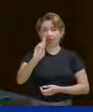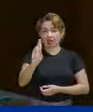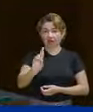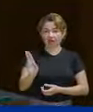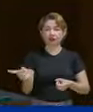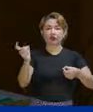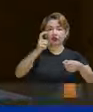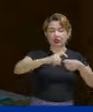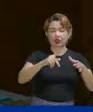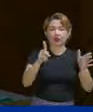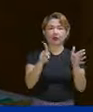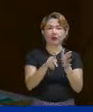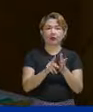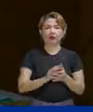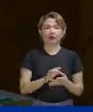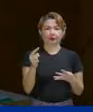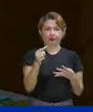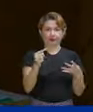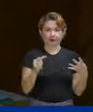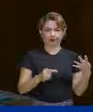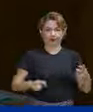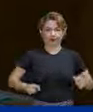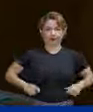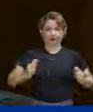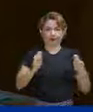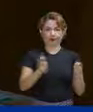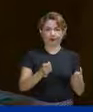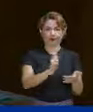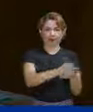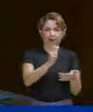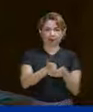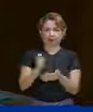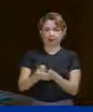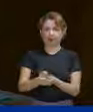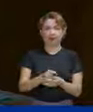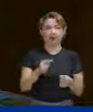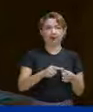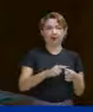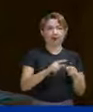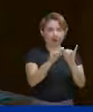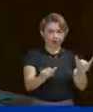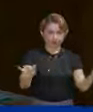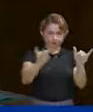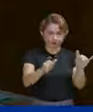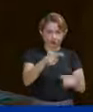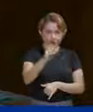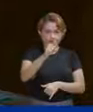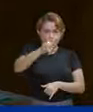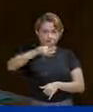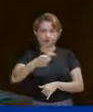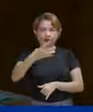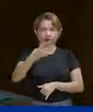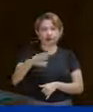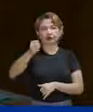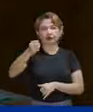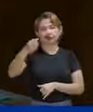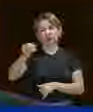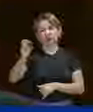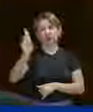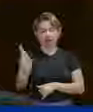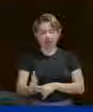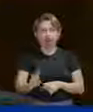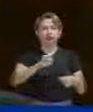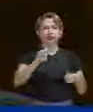254.780, relativo às seguintes despesas, com publicidade, no valor de R$